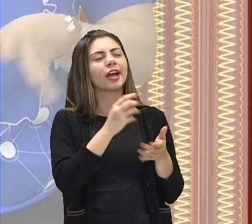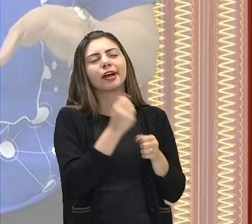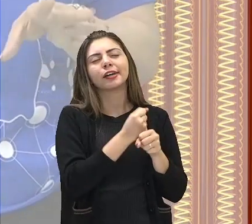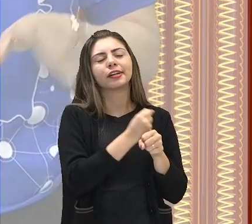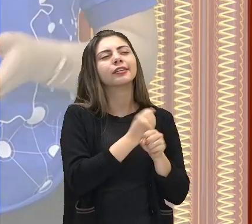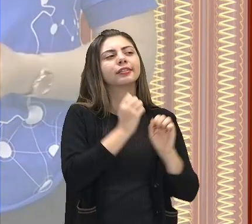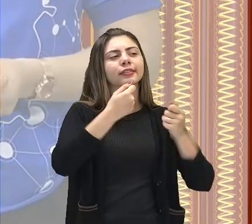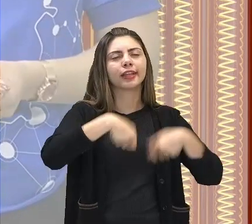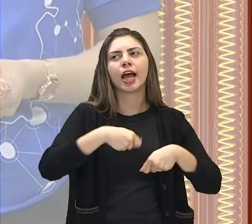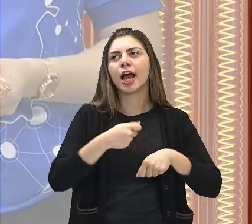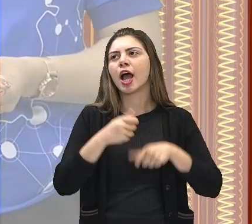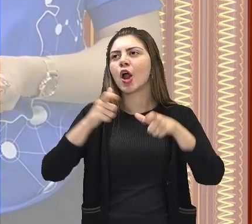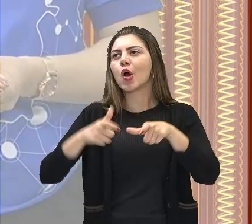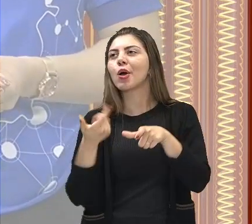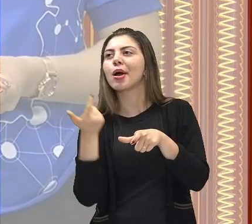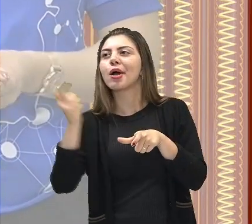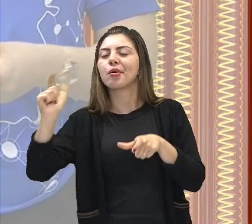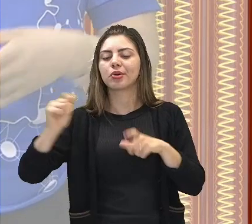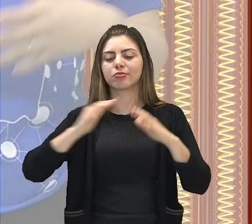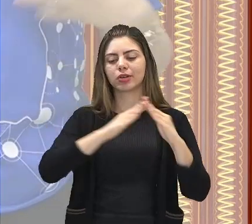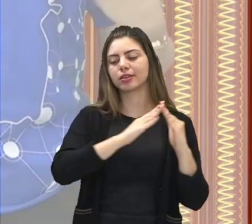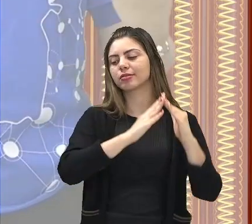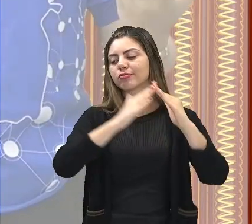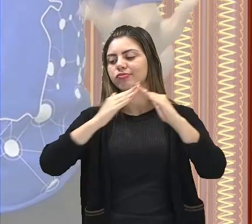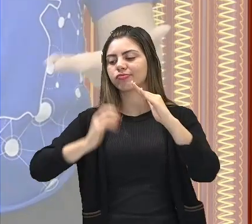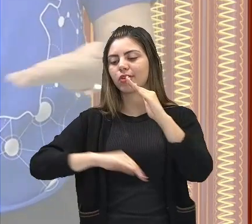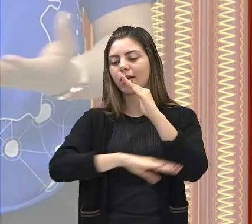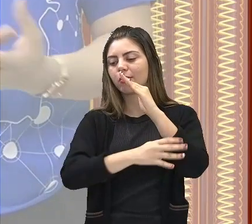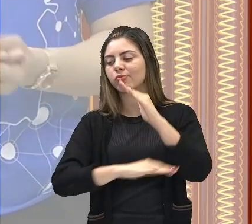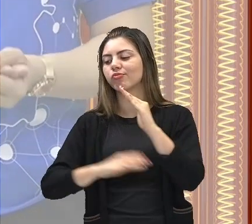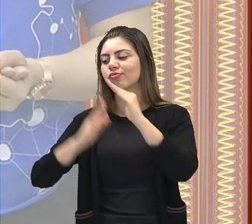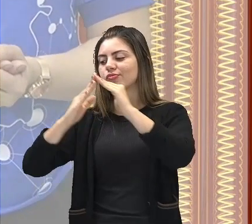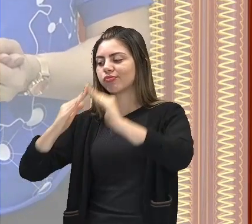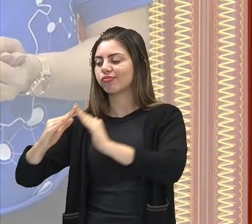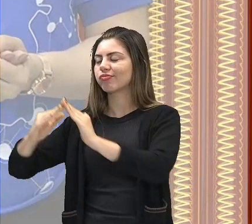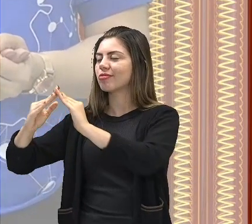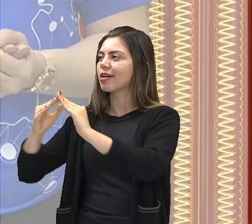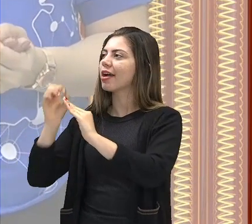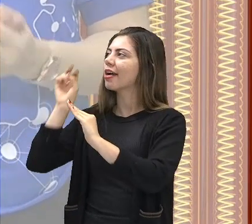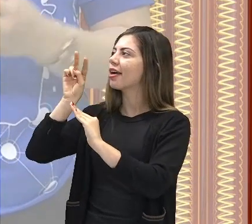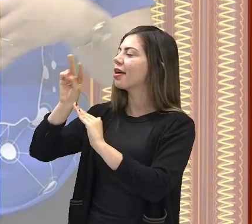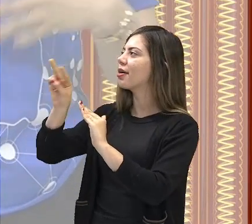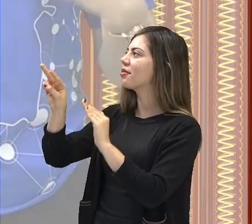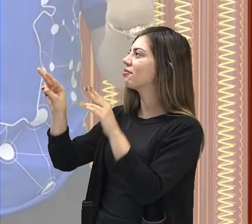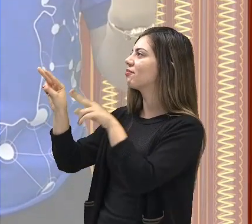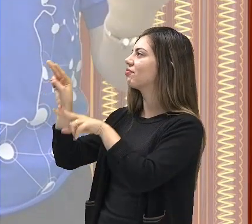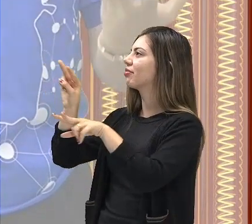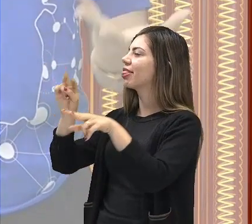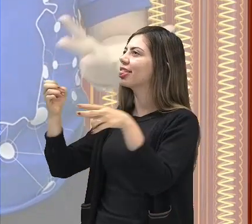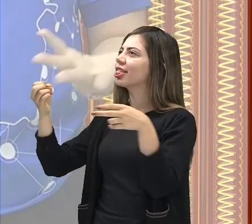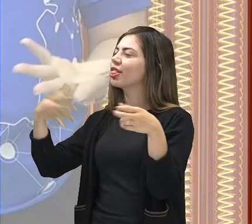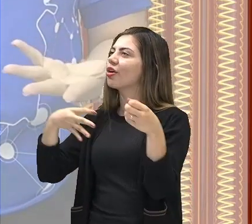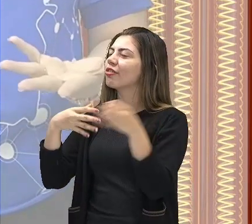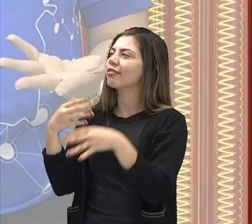local, ancorar ali o meu flutuante e poder aproveitar ali das riquezas que aquela nova visão vai poder me